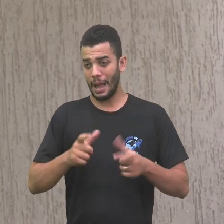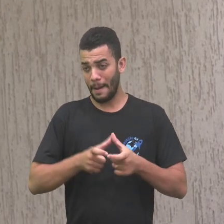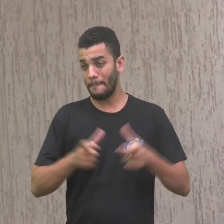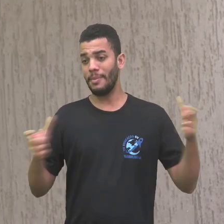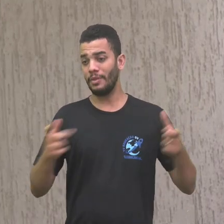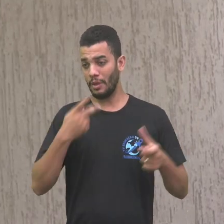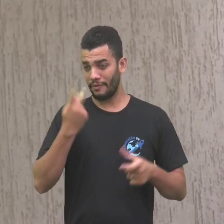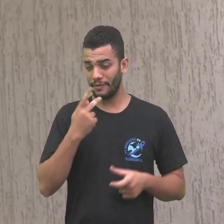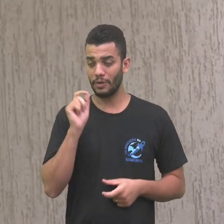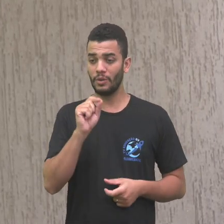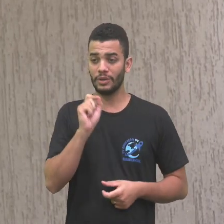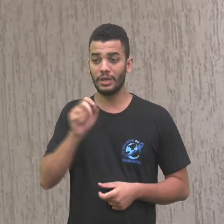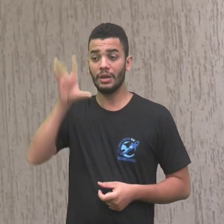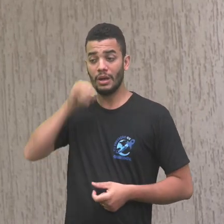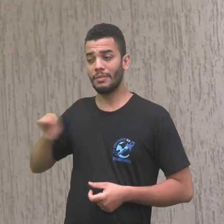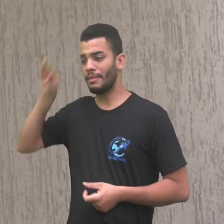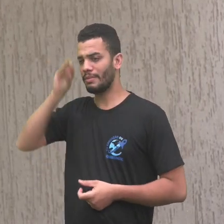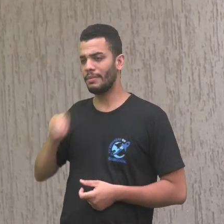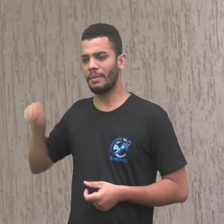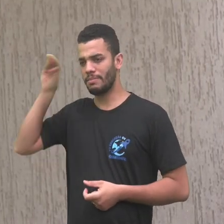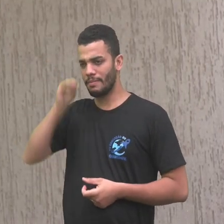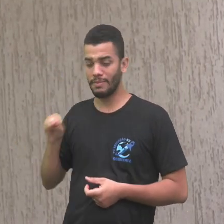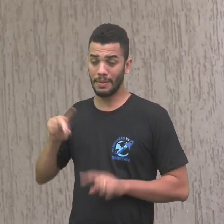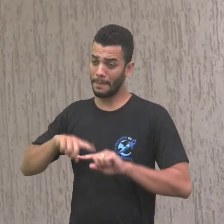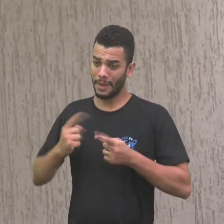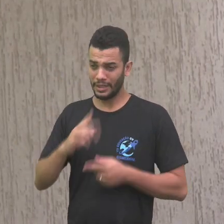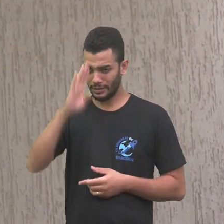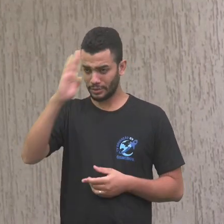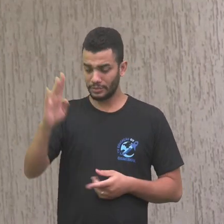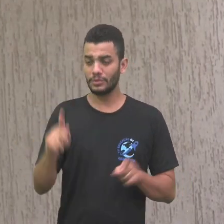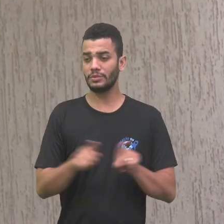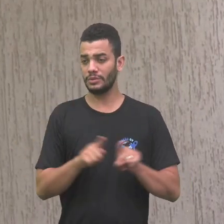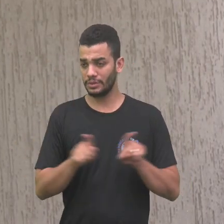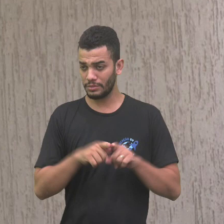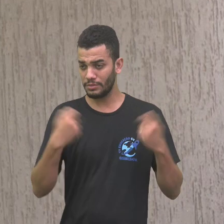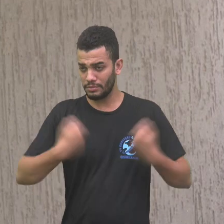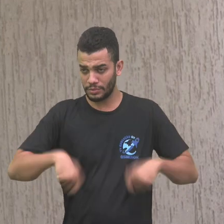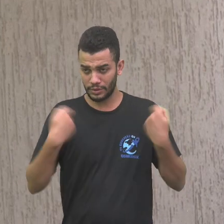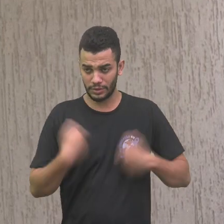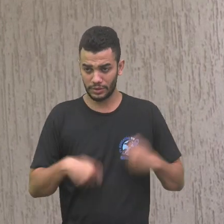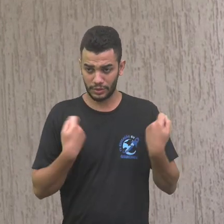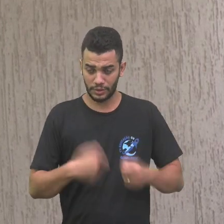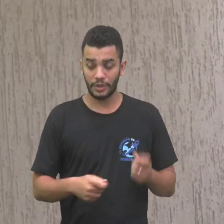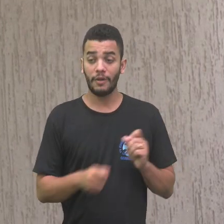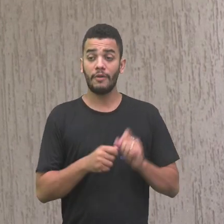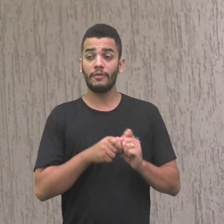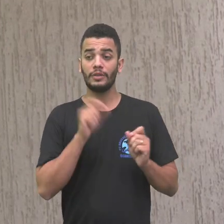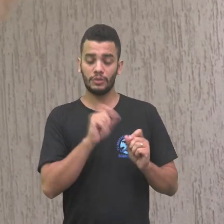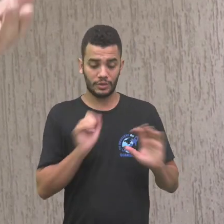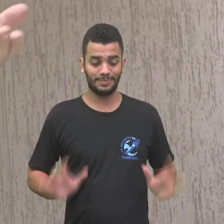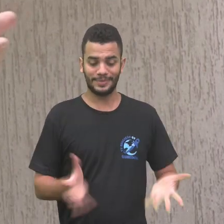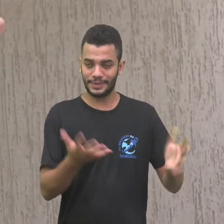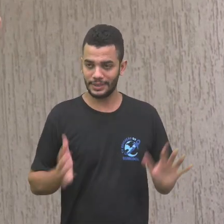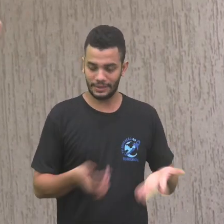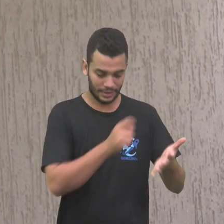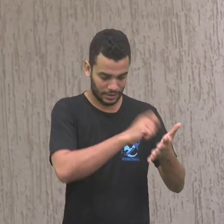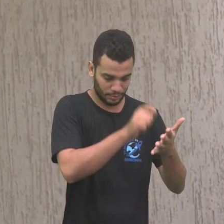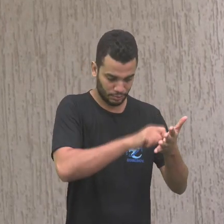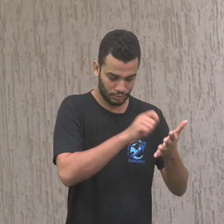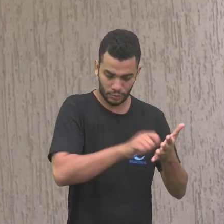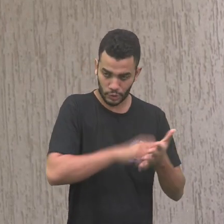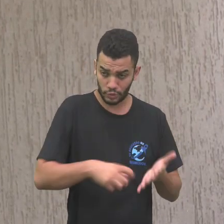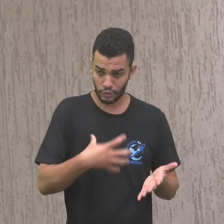escrita. Então, nós queremos trazer também, porque é indissociável esse eixo leitura e escrita. Então, quisemos, com